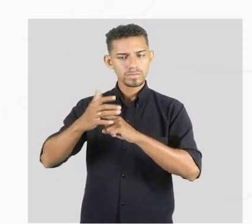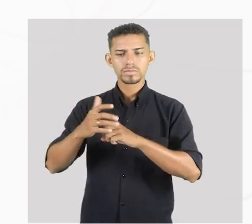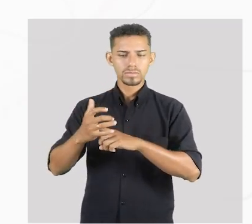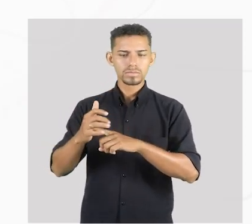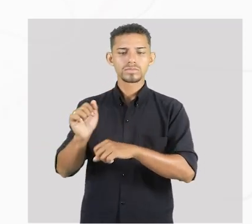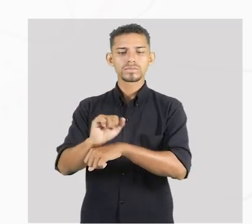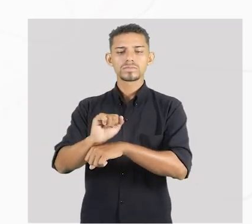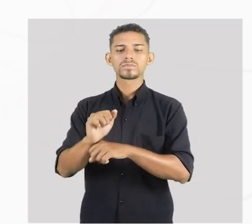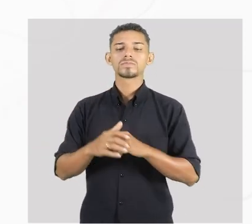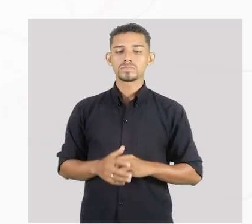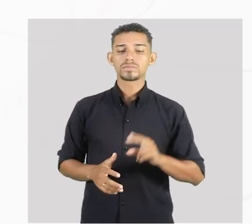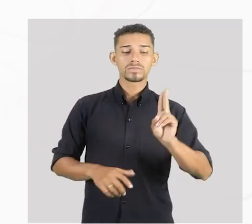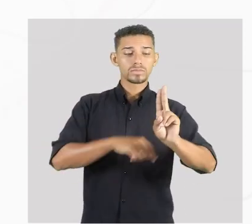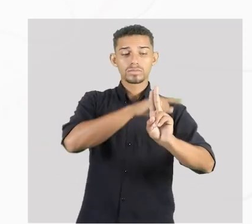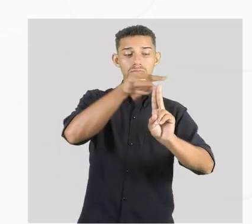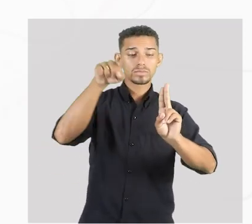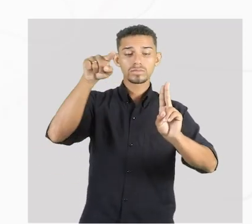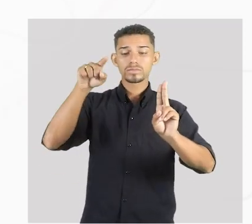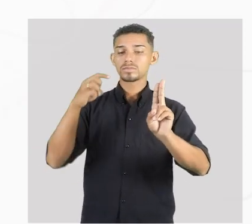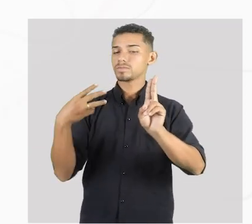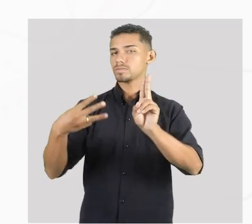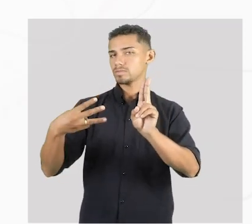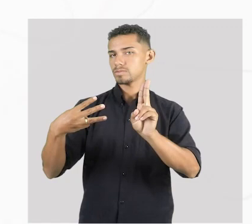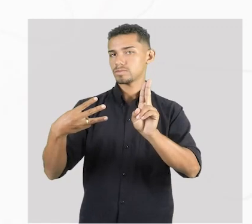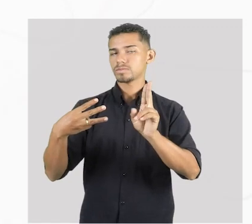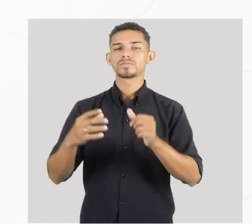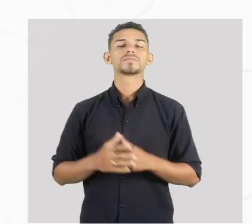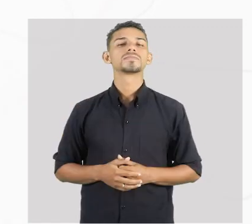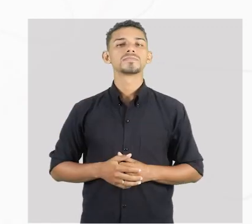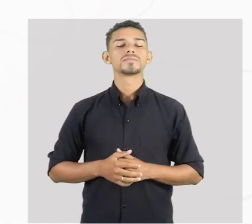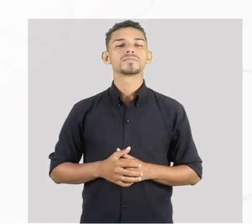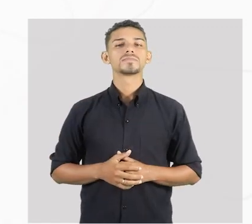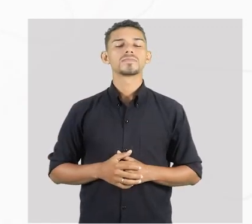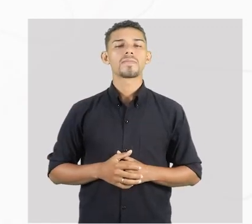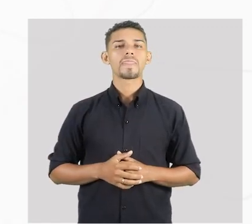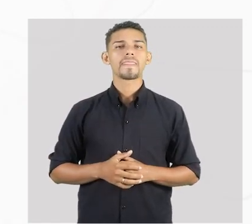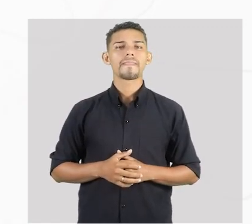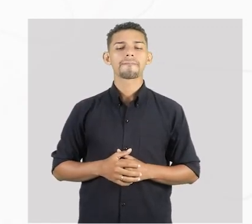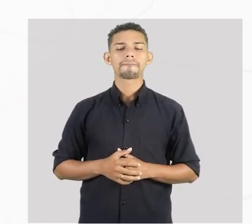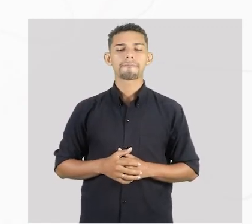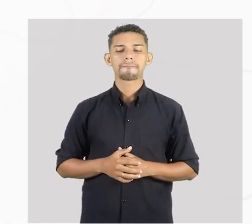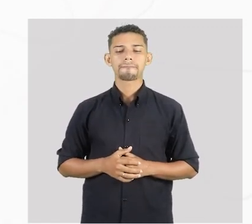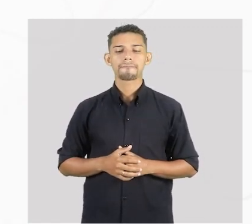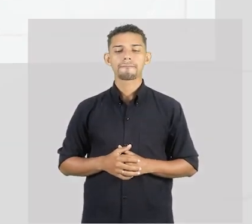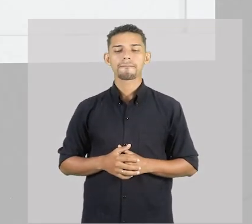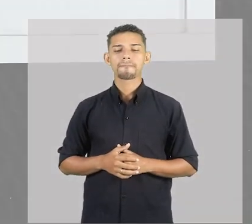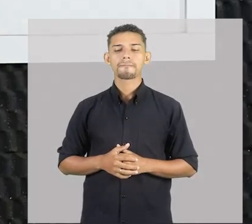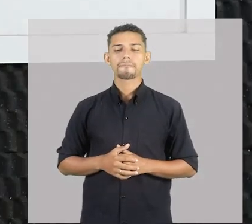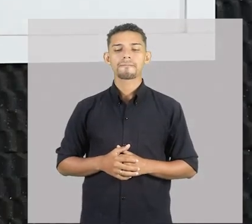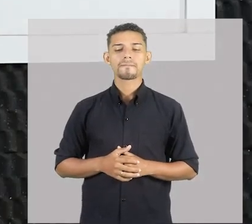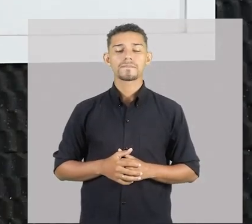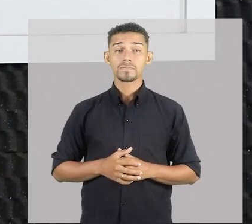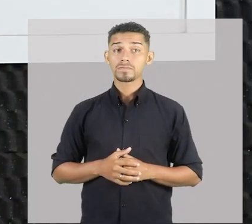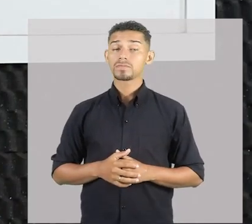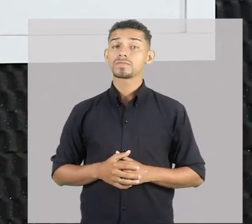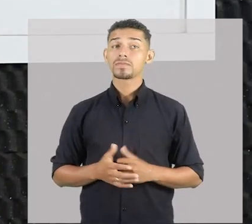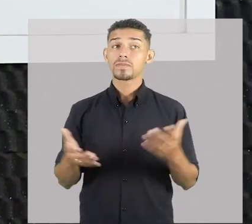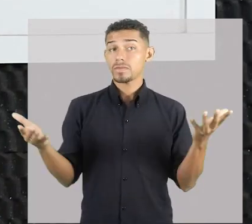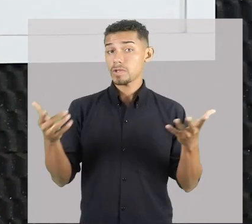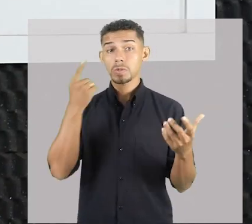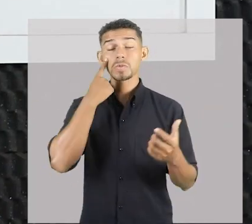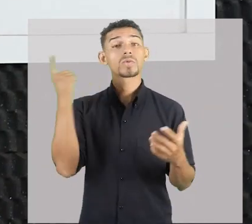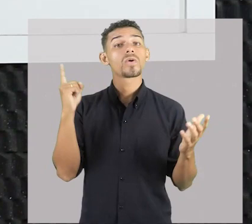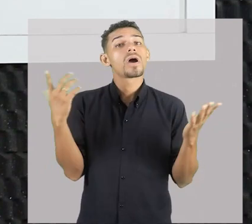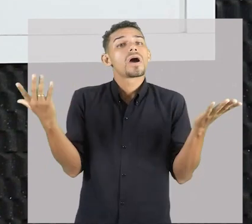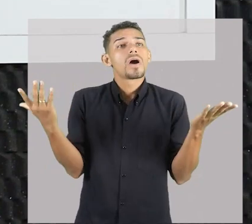Considere π igual a 3, tá? Então, em radianos por segundo. Olha, gente, ele deu só a frequência pra gente.